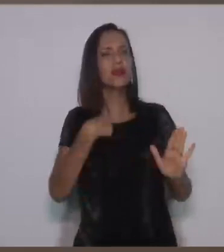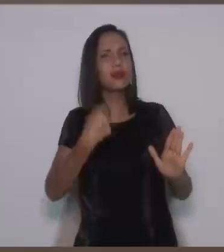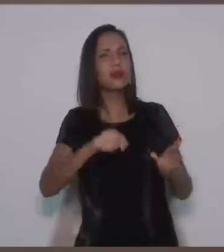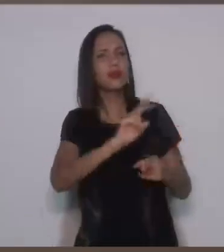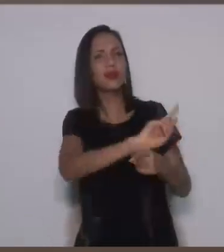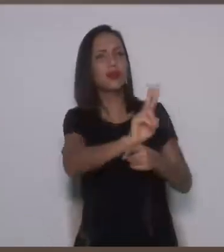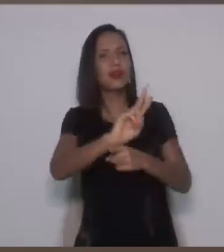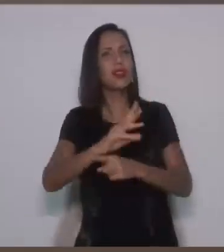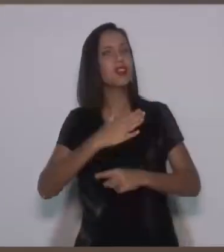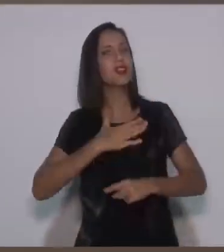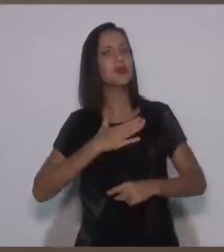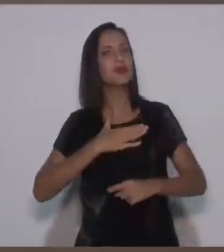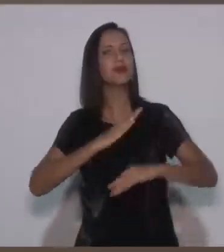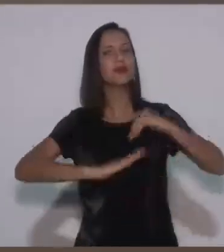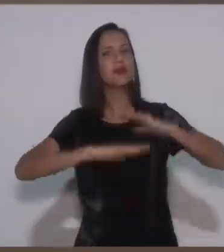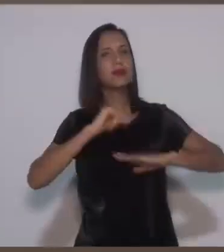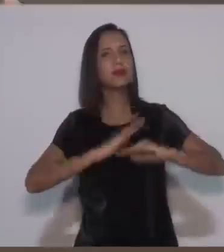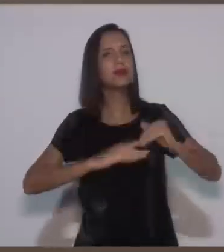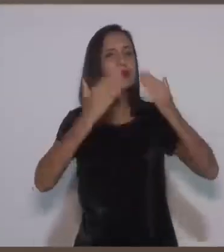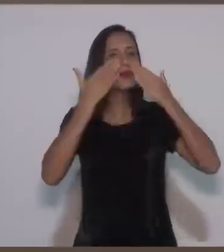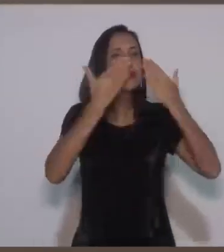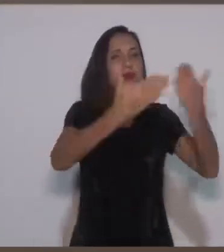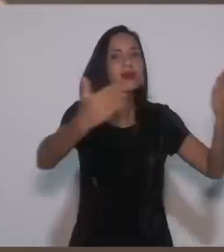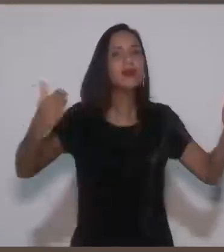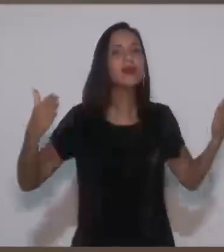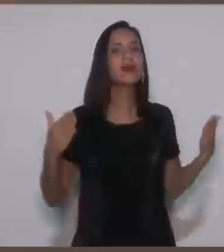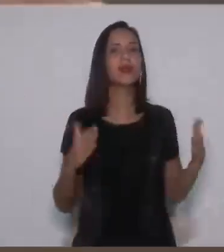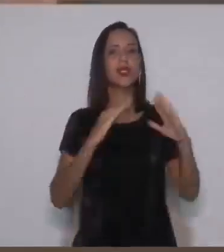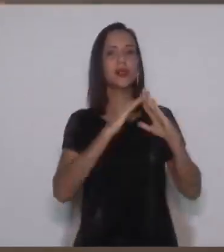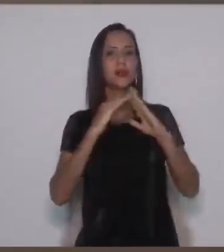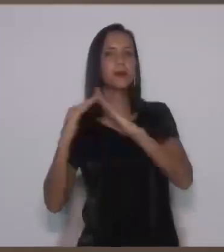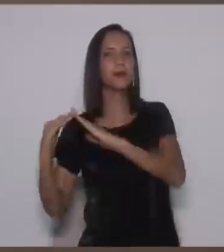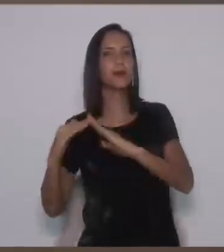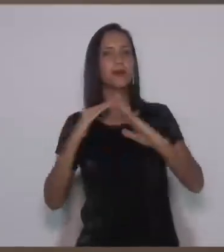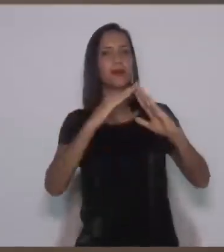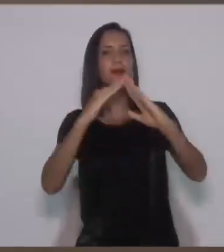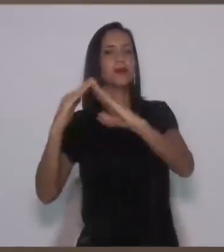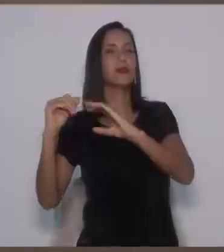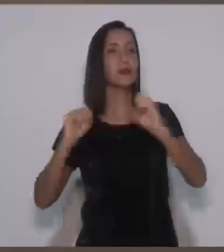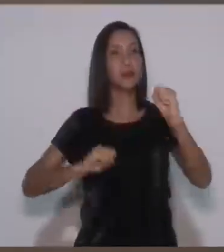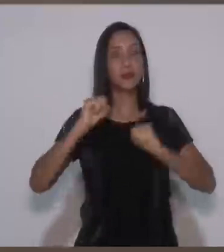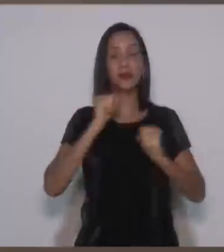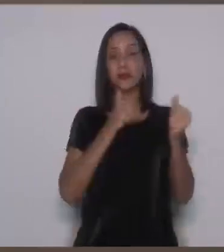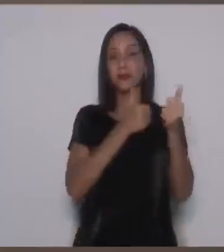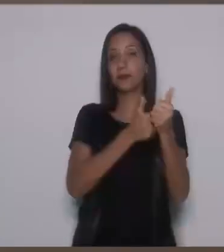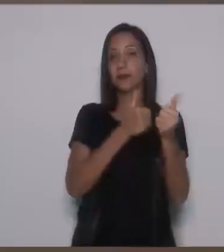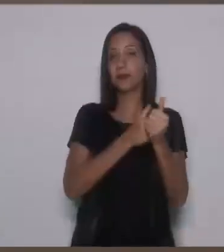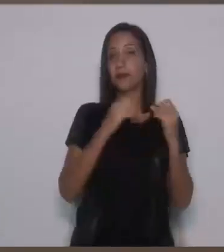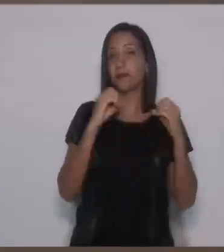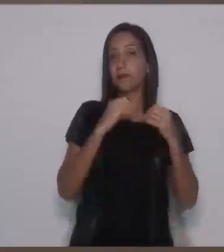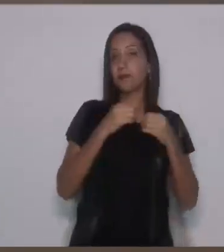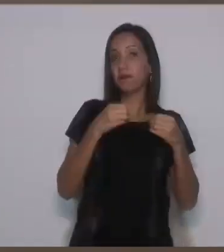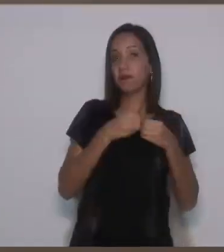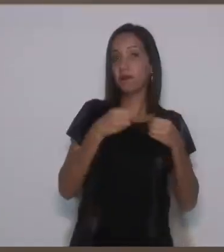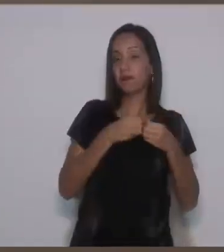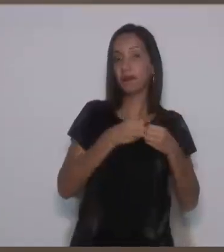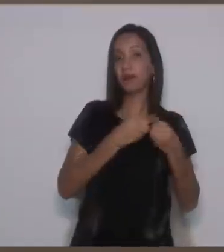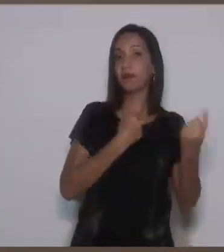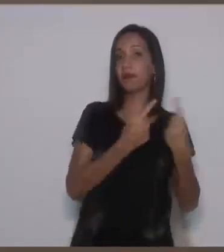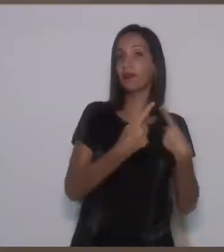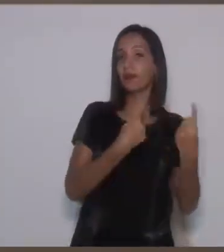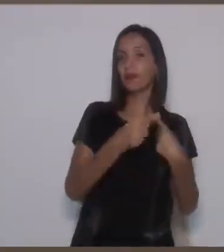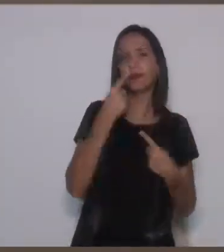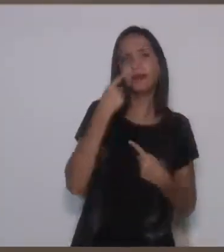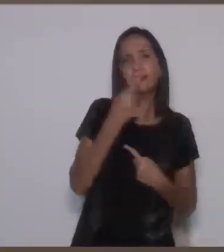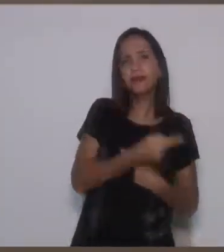fiscalizado esse tipo de ação. Fica evidente ali, os moradores, as empresas que estão próximos à via, eles viram